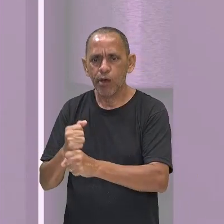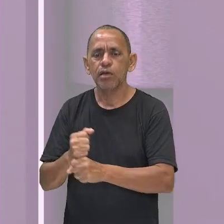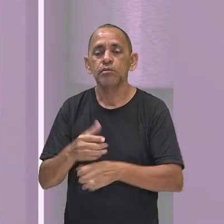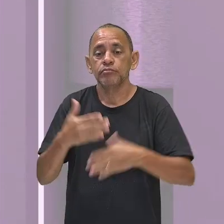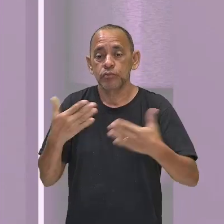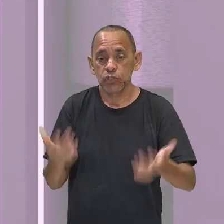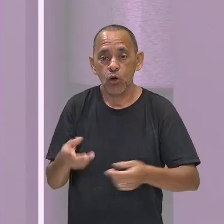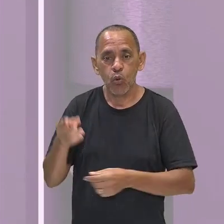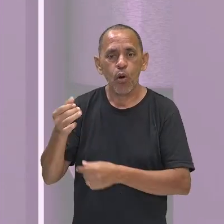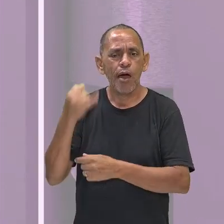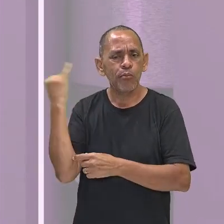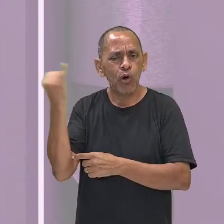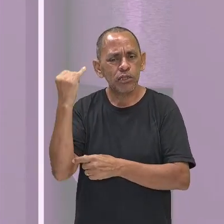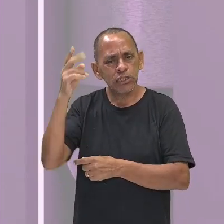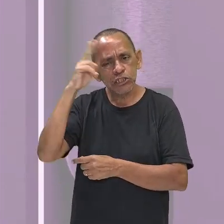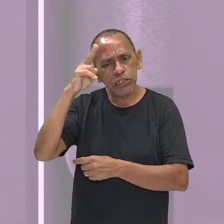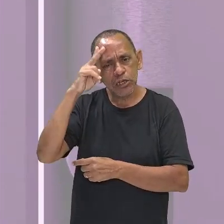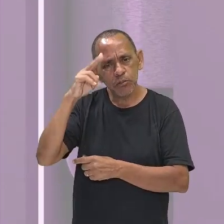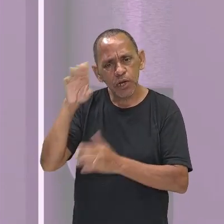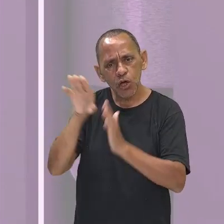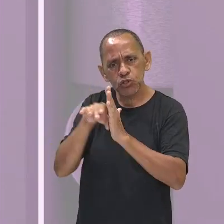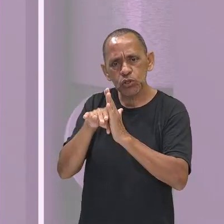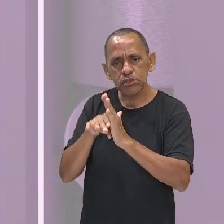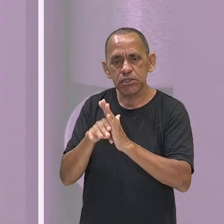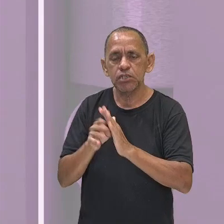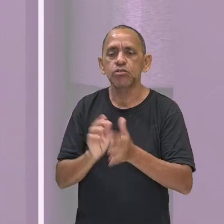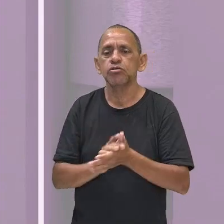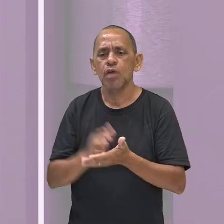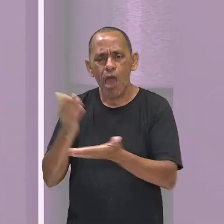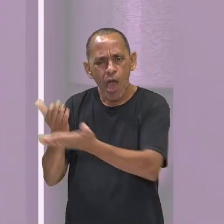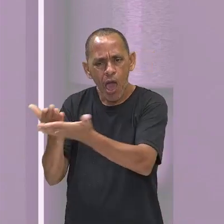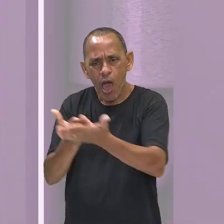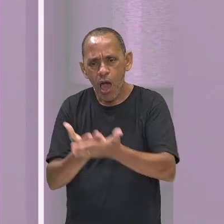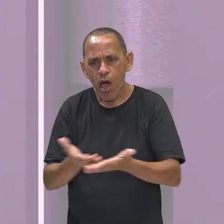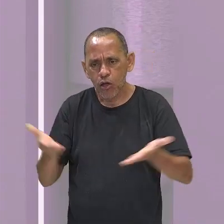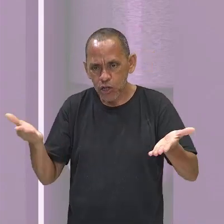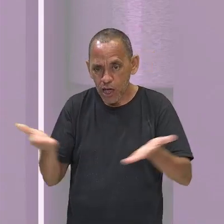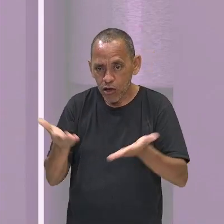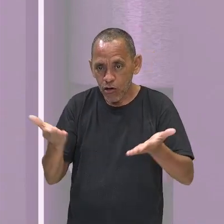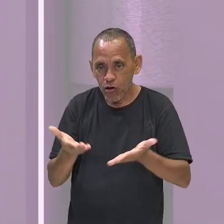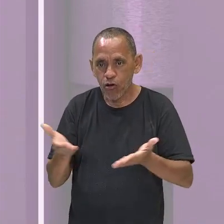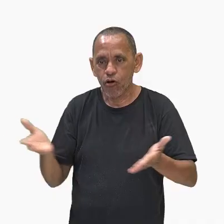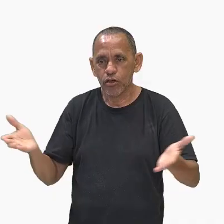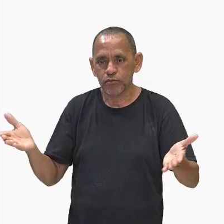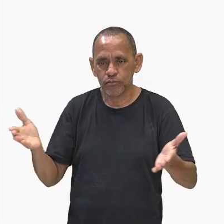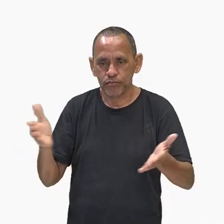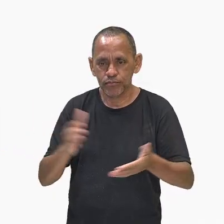importância de relembrar essas definições. Essa foi a nossa aula, espero que vocês tenham gostado.